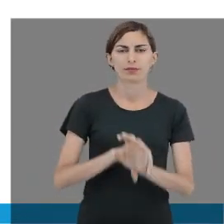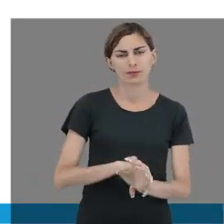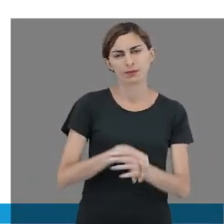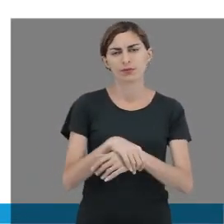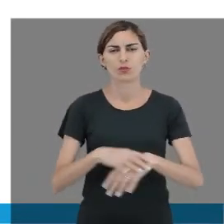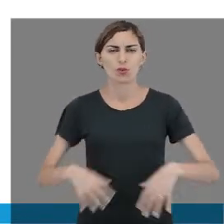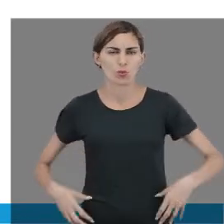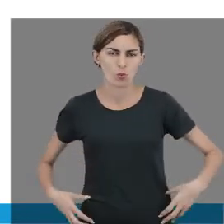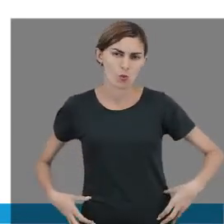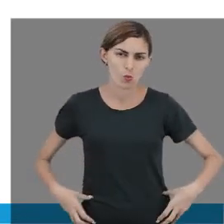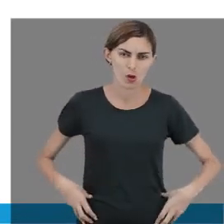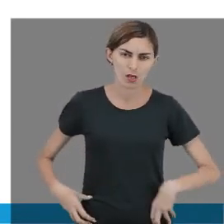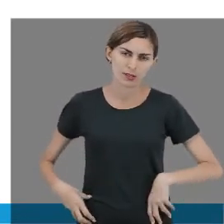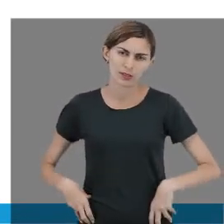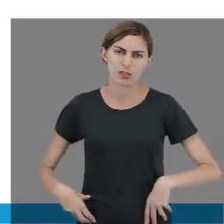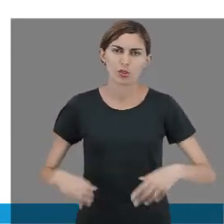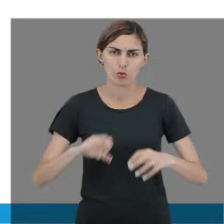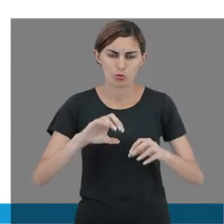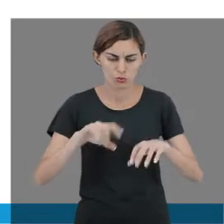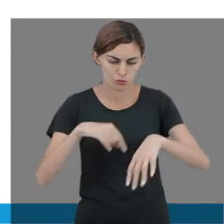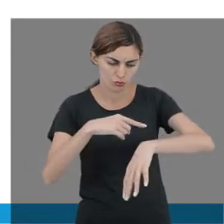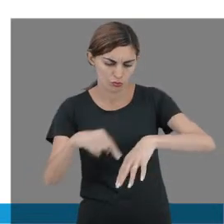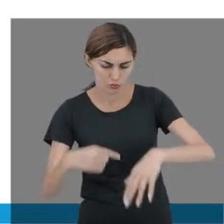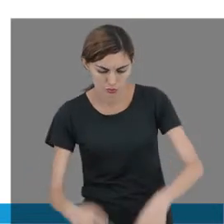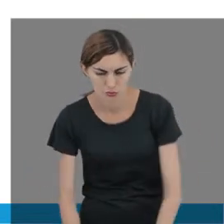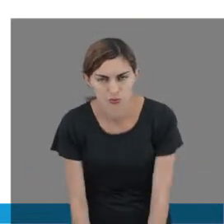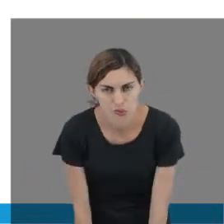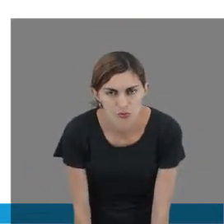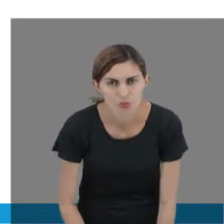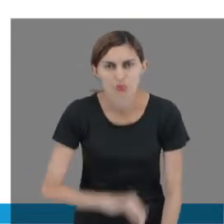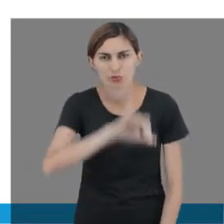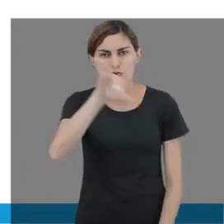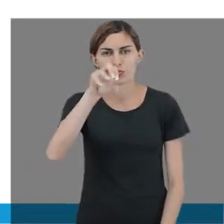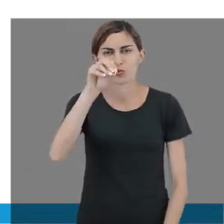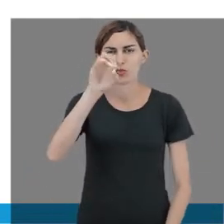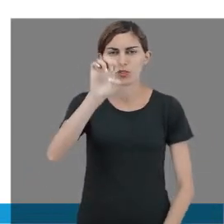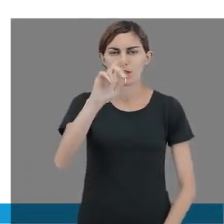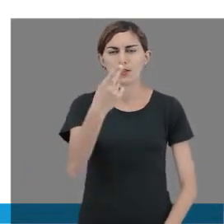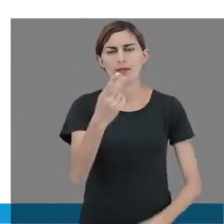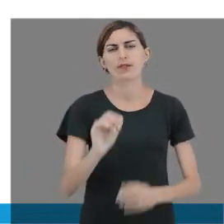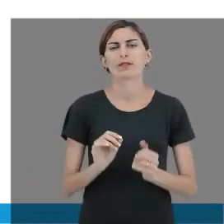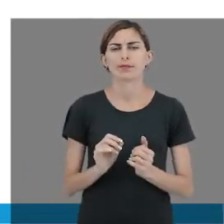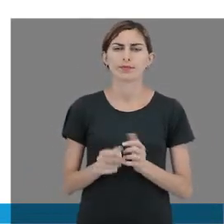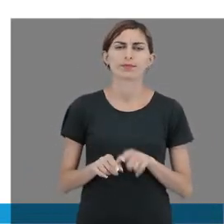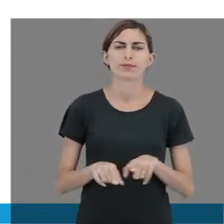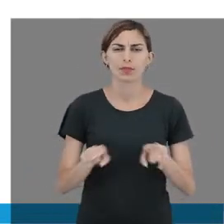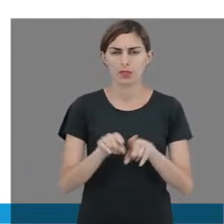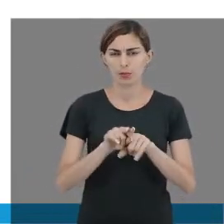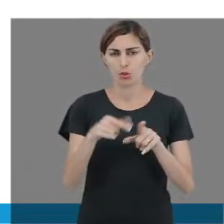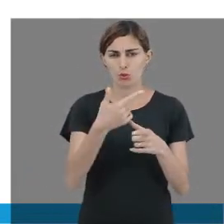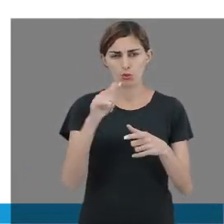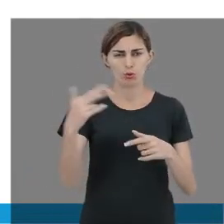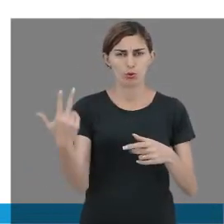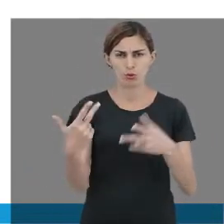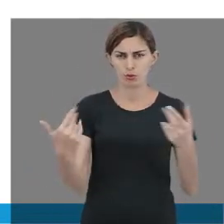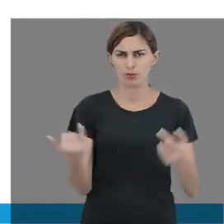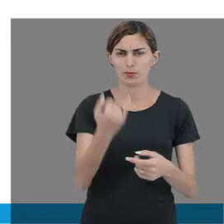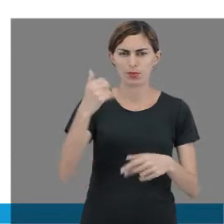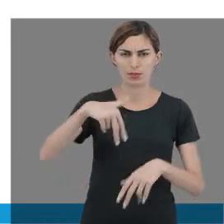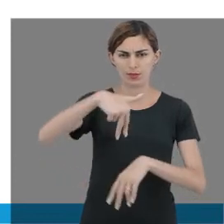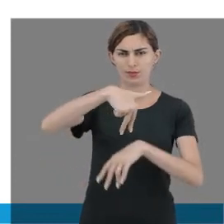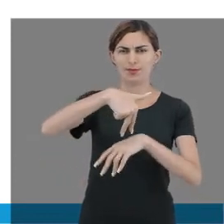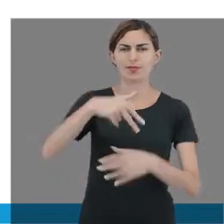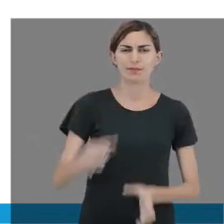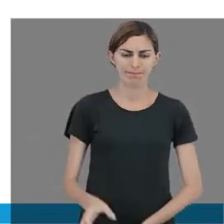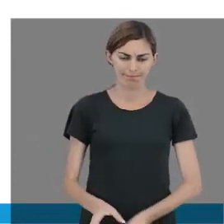quadril ou para a extensão do joelho. Então isso é extremamente importante porque as deformidades podem piorar o quadro. Outra coisa que é importante é o ortostatismo, então mesmo